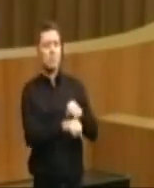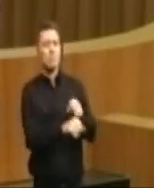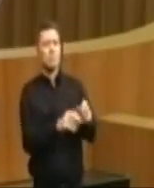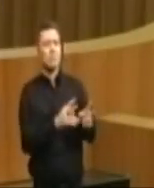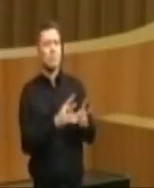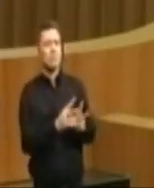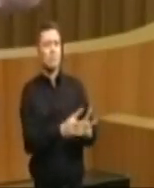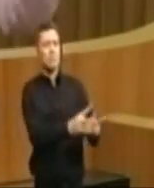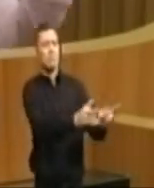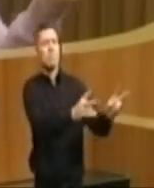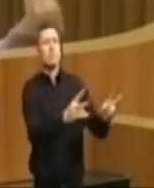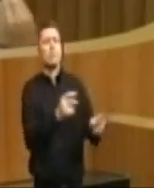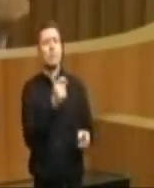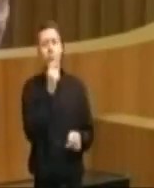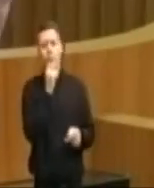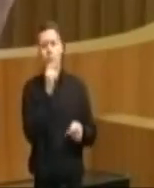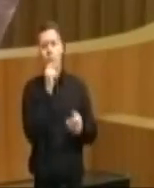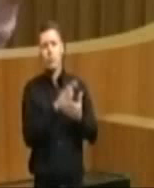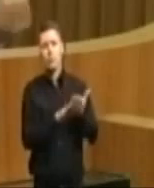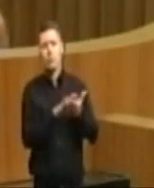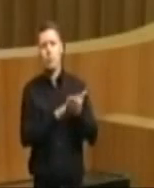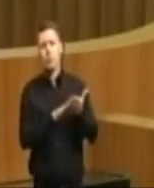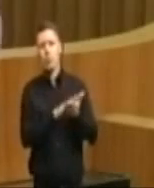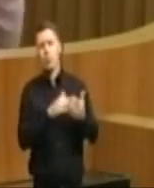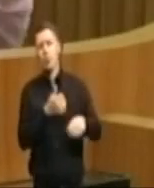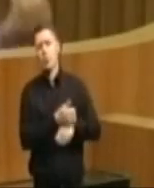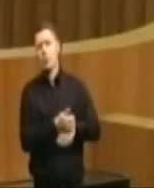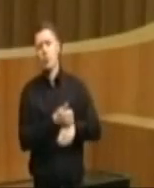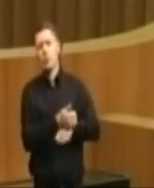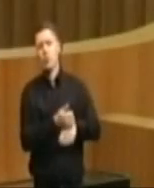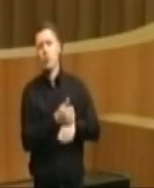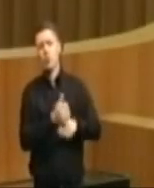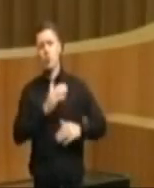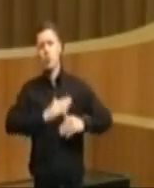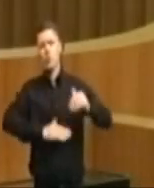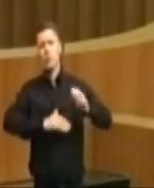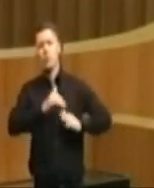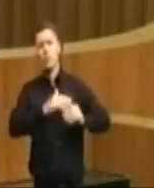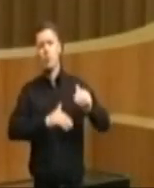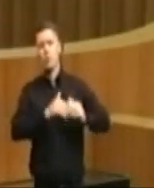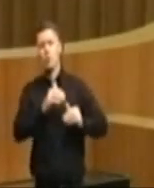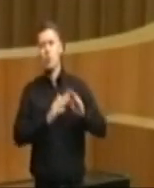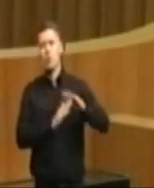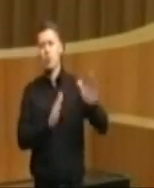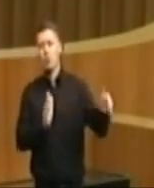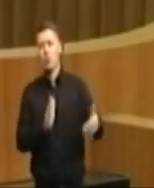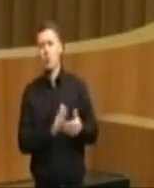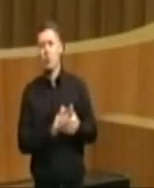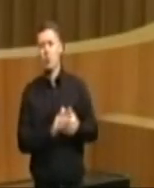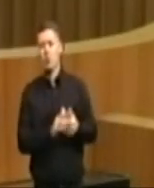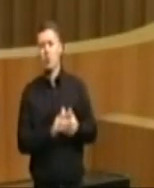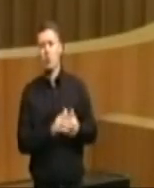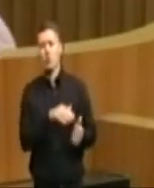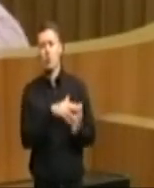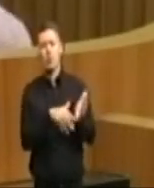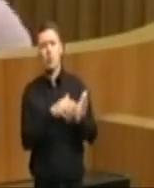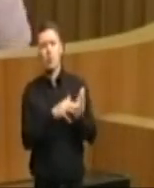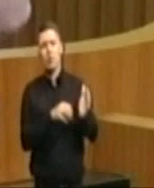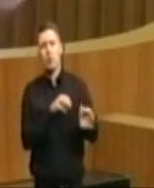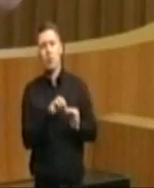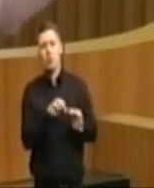Não tem como você ter um professor que seja capaz de elaborar tudo aquilo que a secretaria quer que elabore.